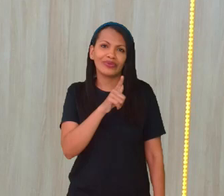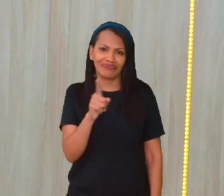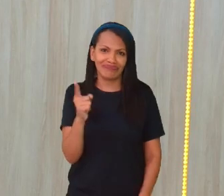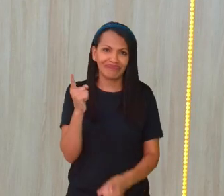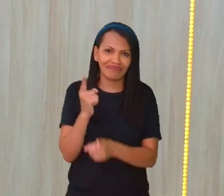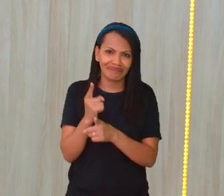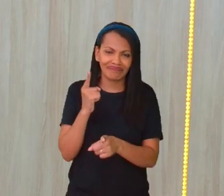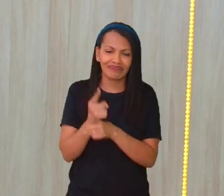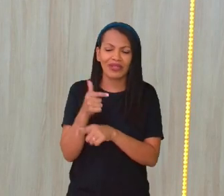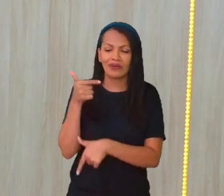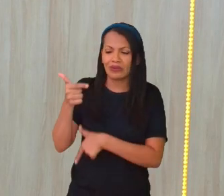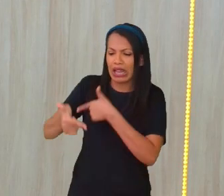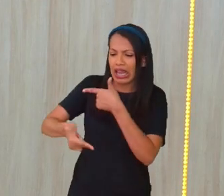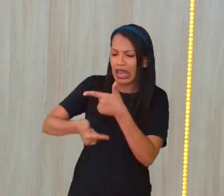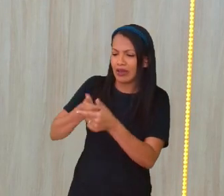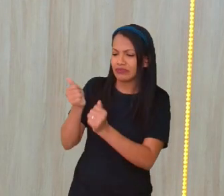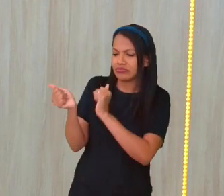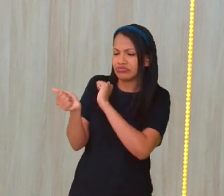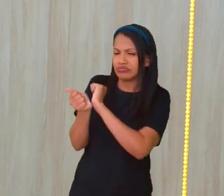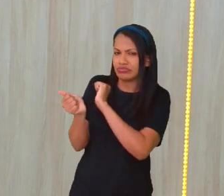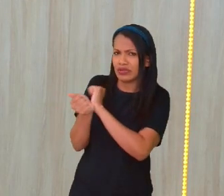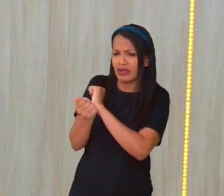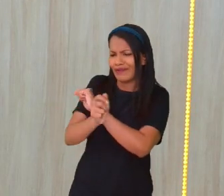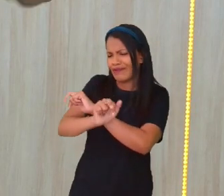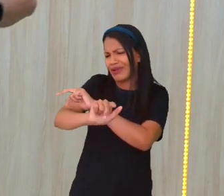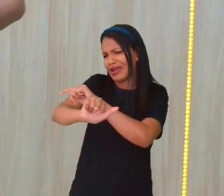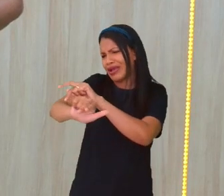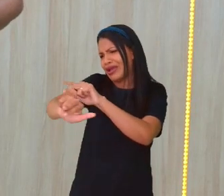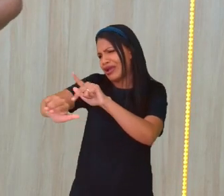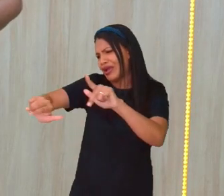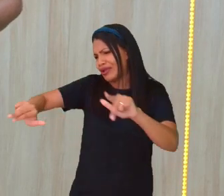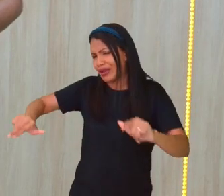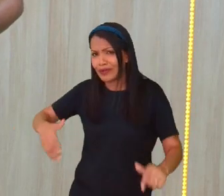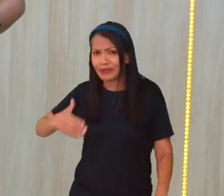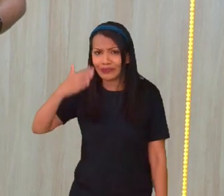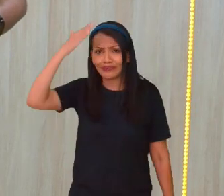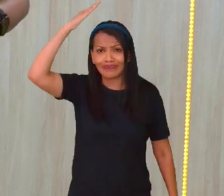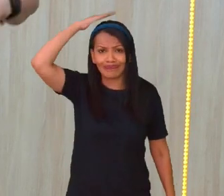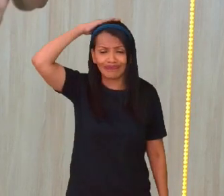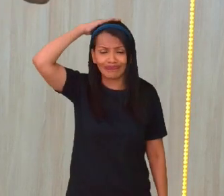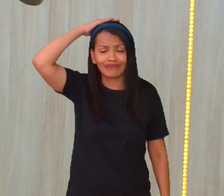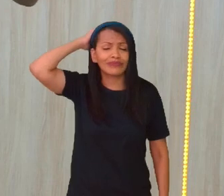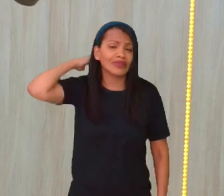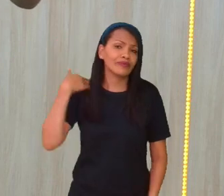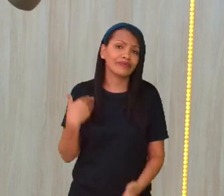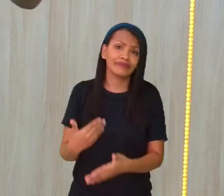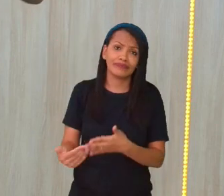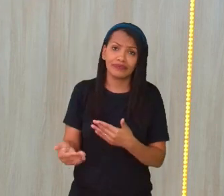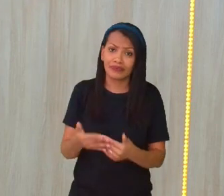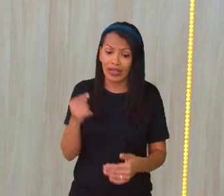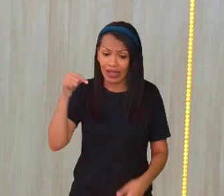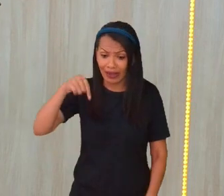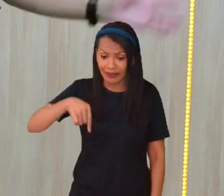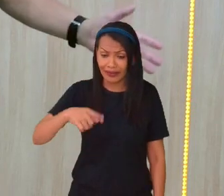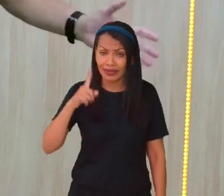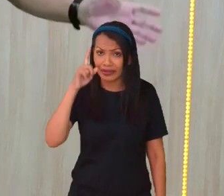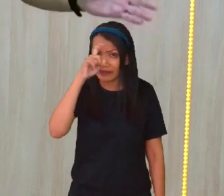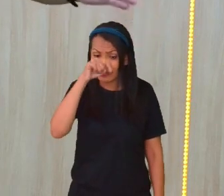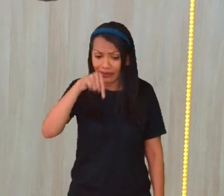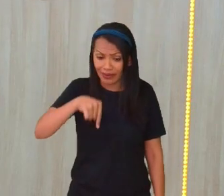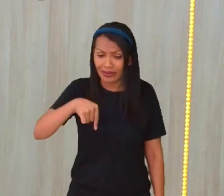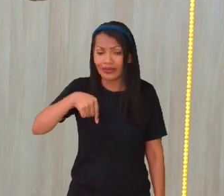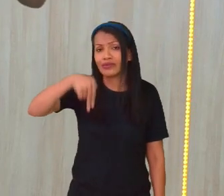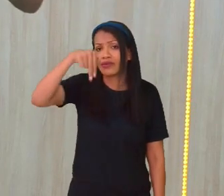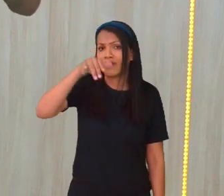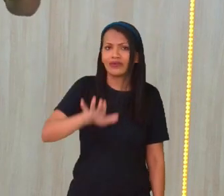trabalho escravo, né, de várias fazendas no Pará, né, e a gente não está difícil aqui no nosso Nordeste,